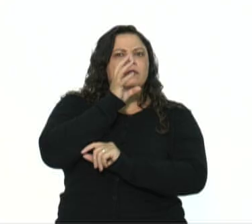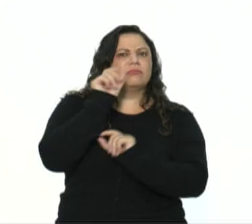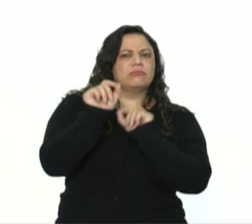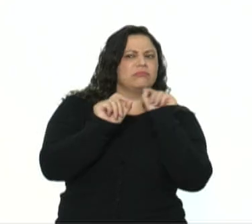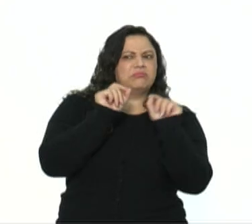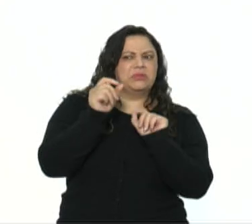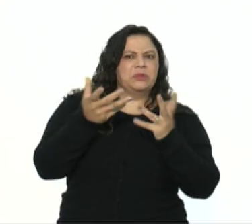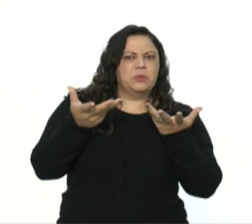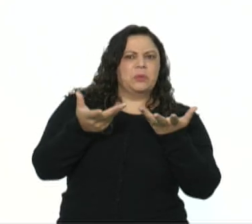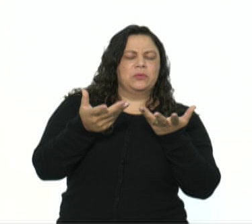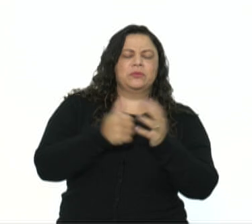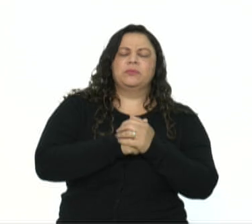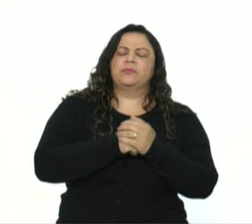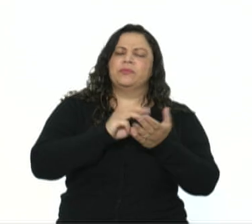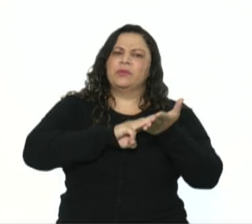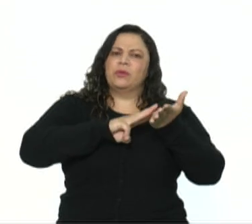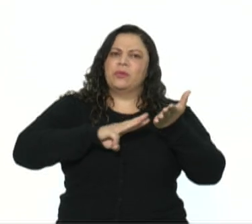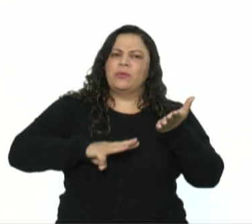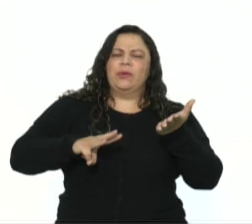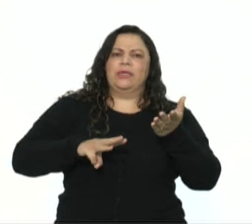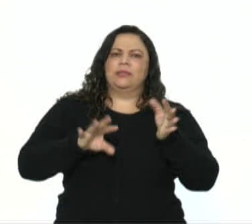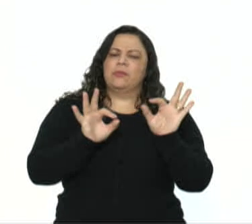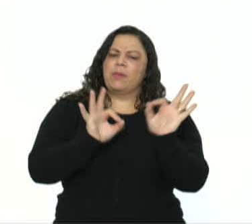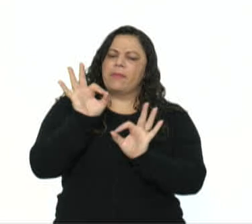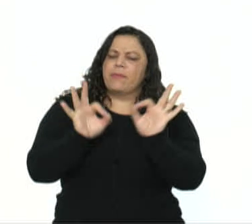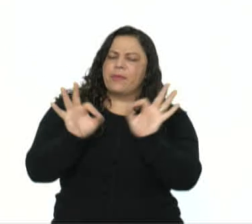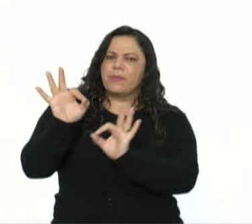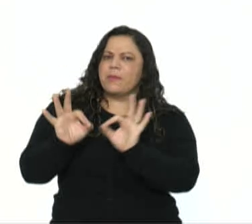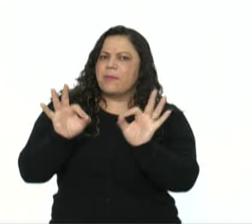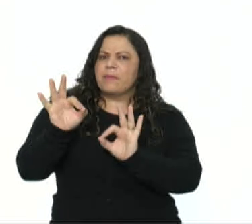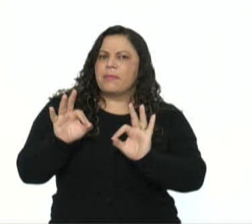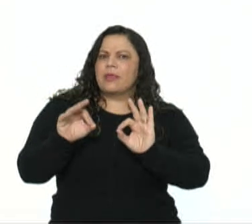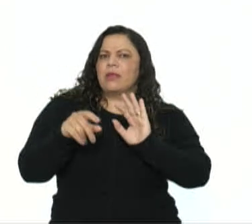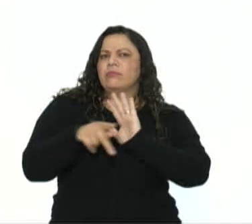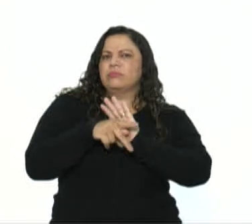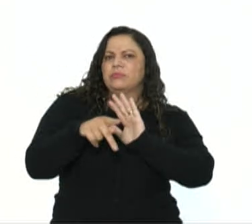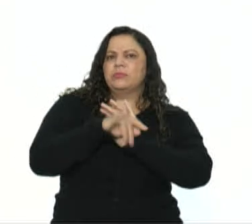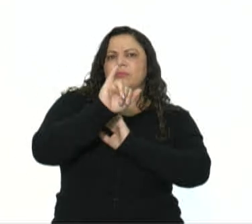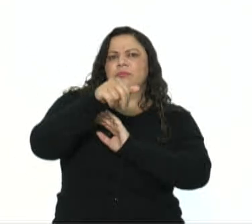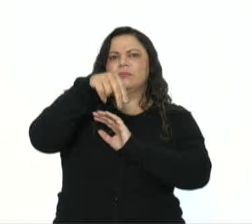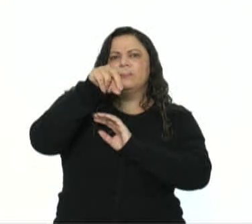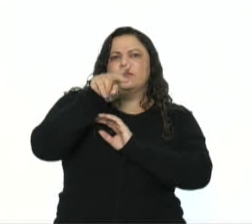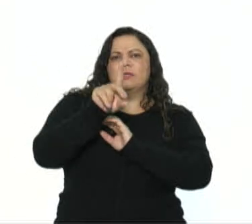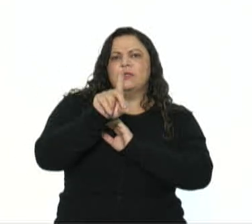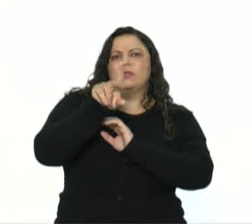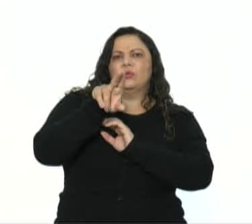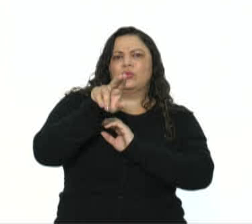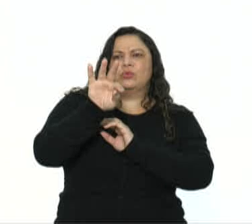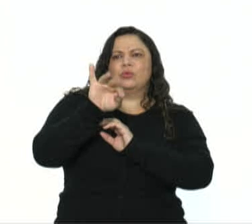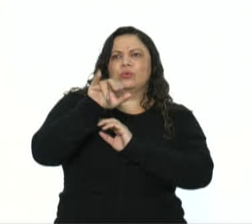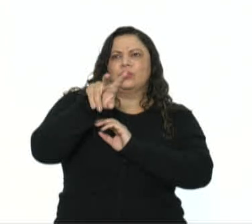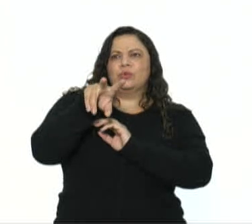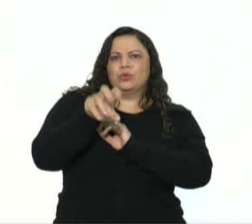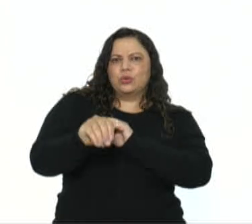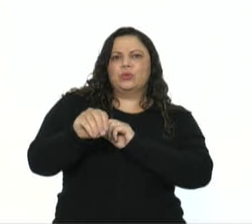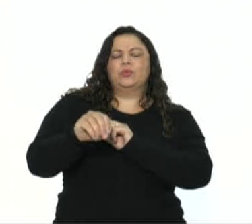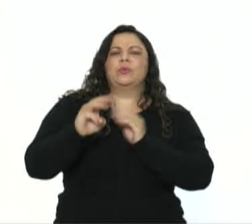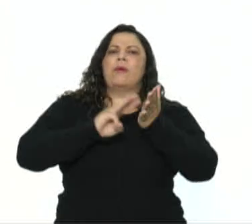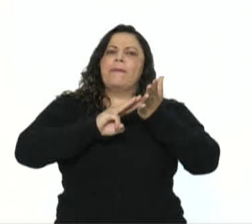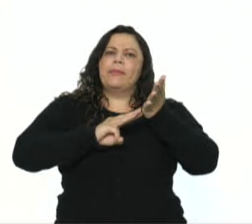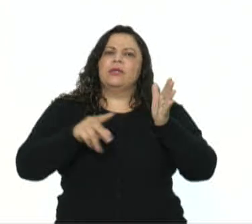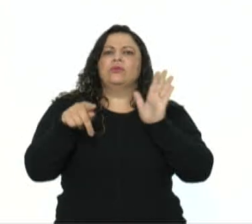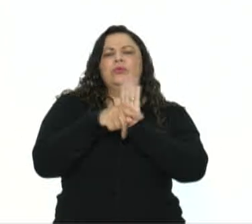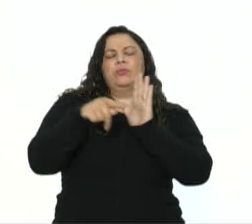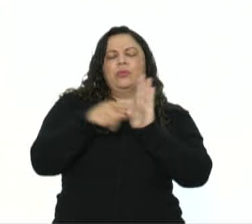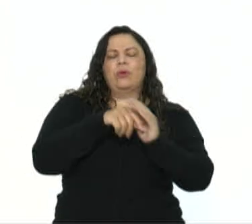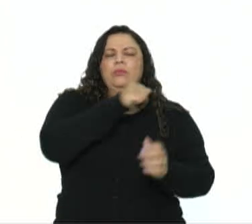ele desenvolveu o seu método indutivo? Ele se inspirou no método do Aristóteles, que